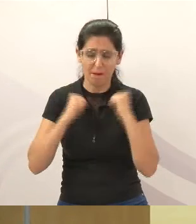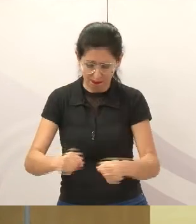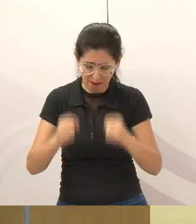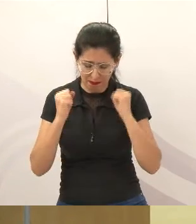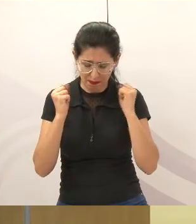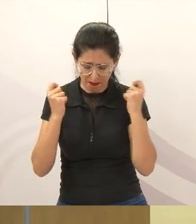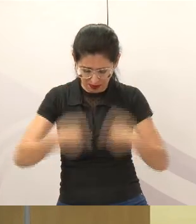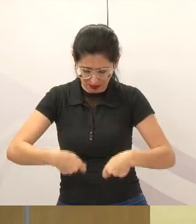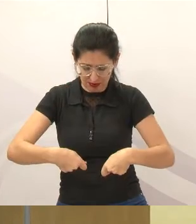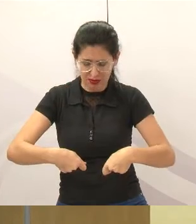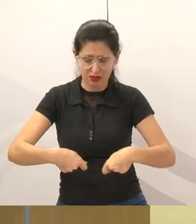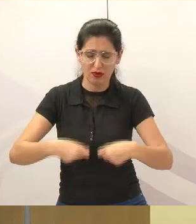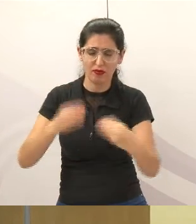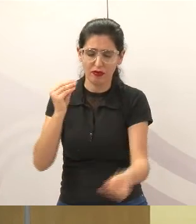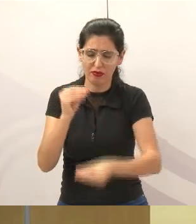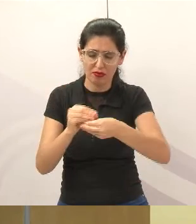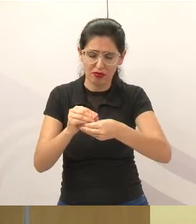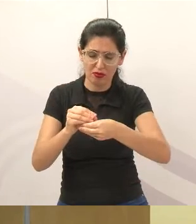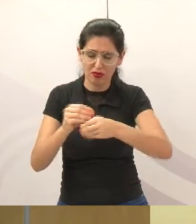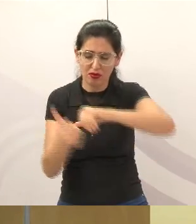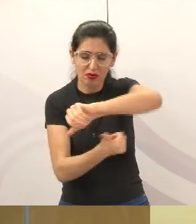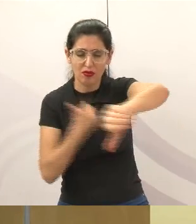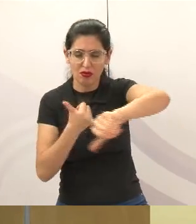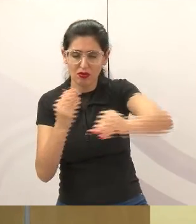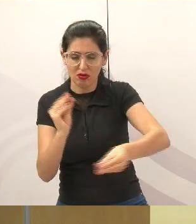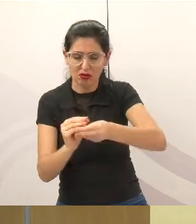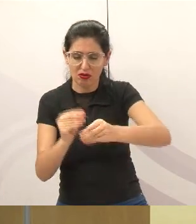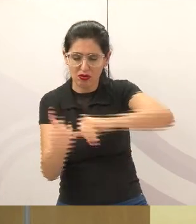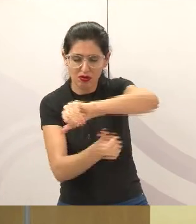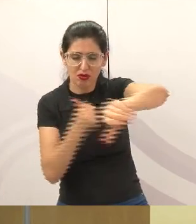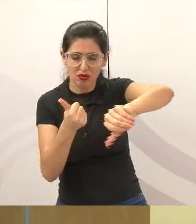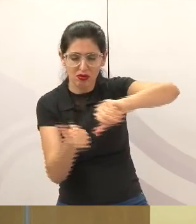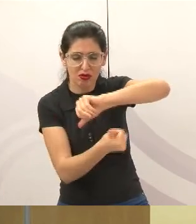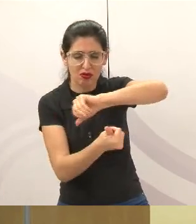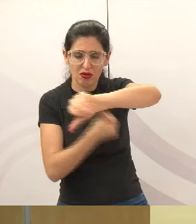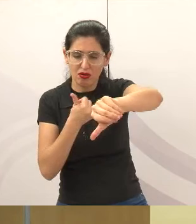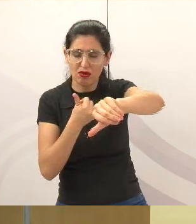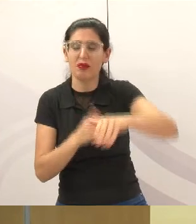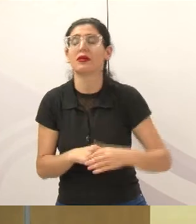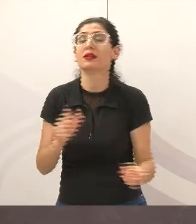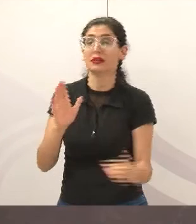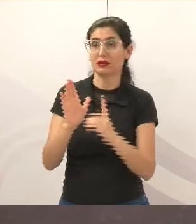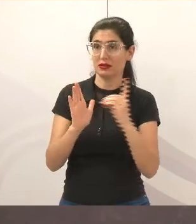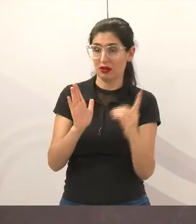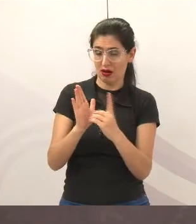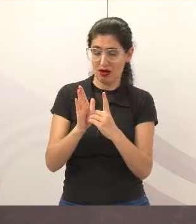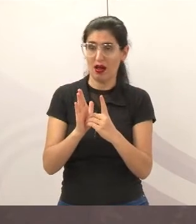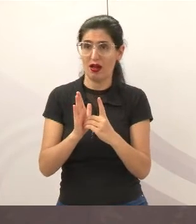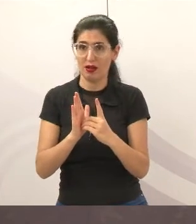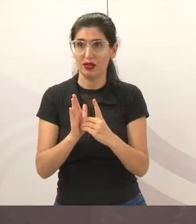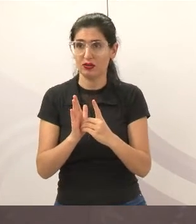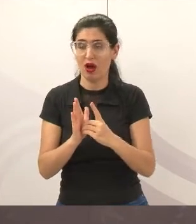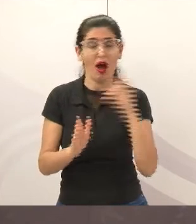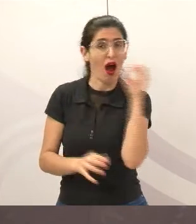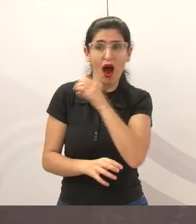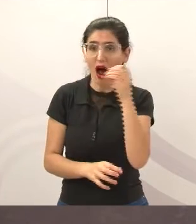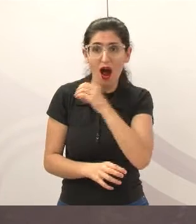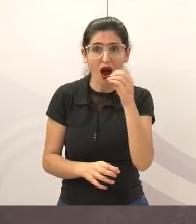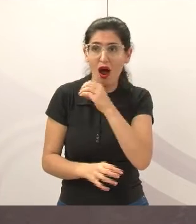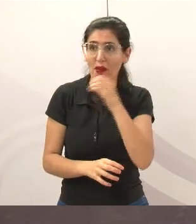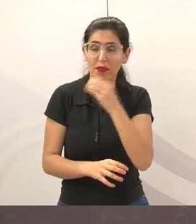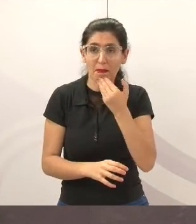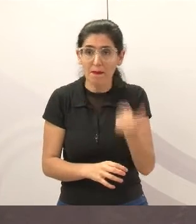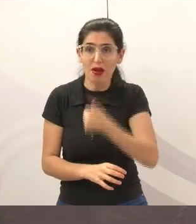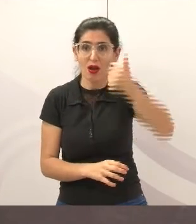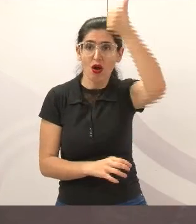acontecem do período. Pois não, vereadora? Então, inclusive, eu cheguei a comentar isso, que o decreto, no caso, né, seria uma coisa mais rápida, como você